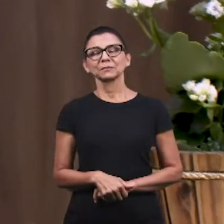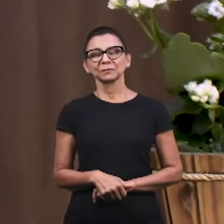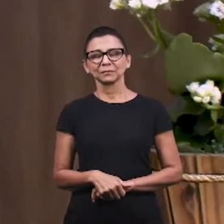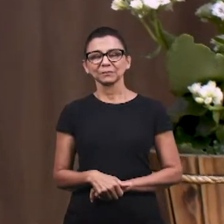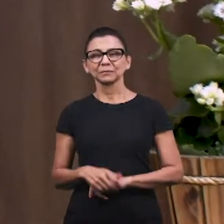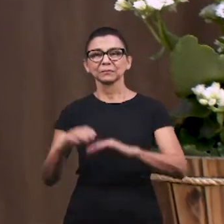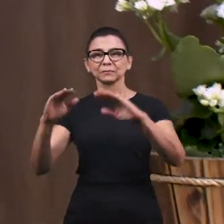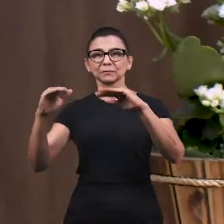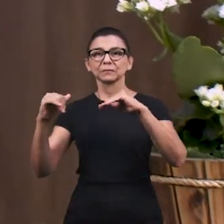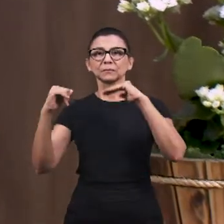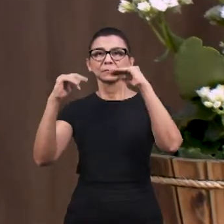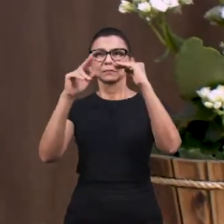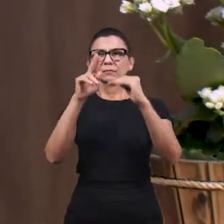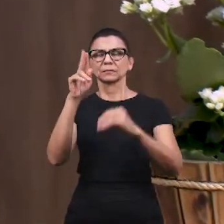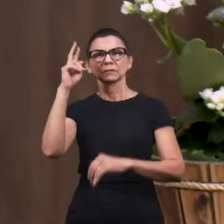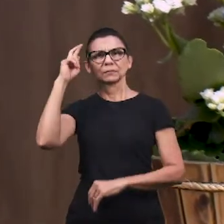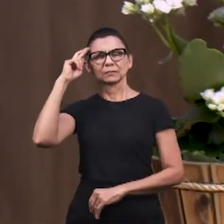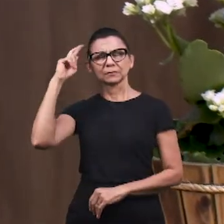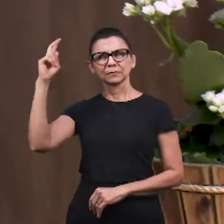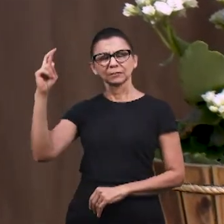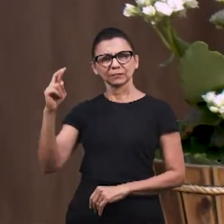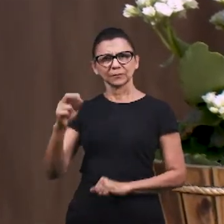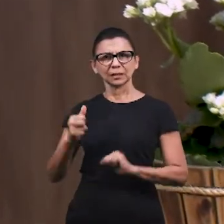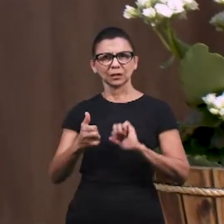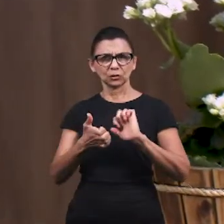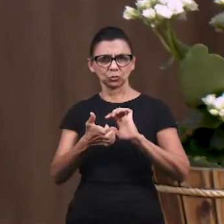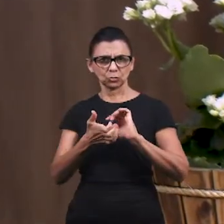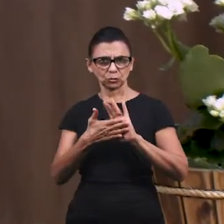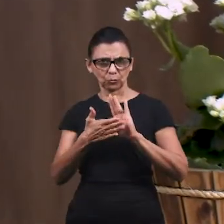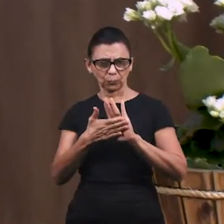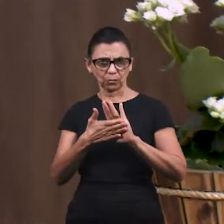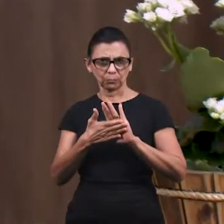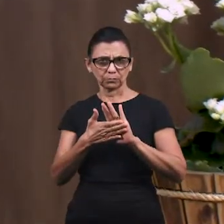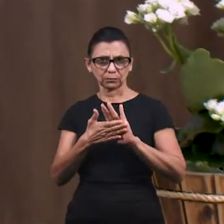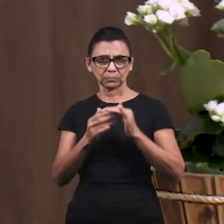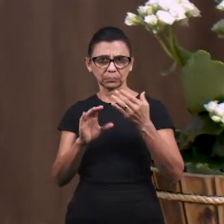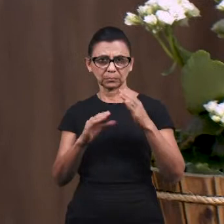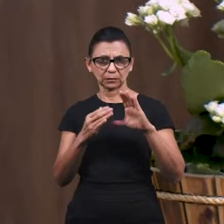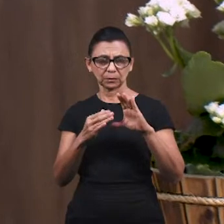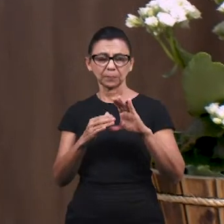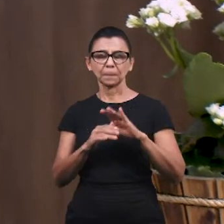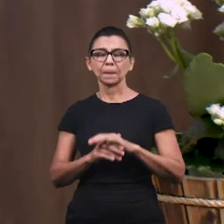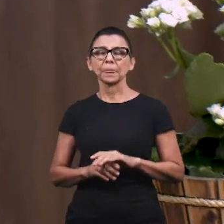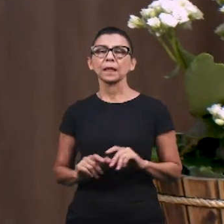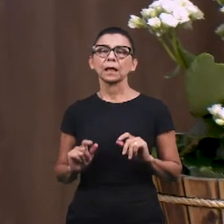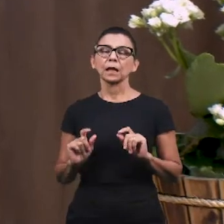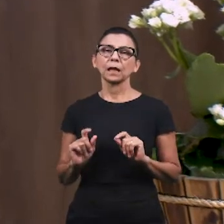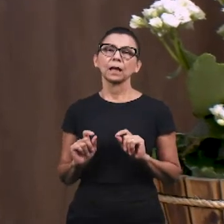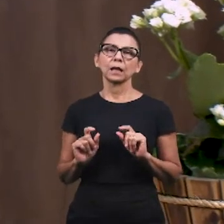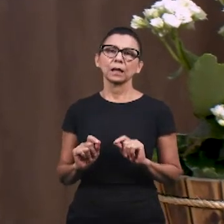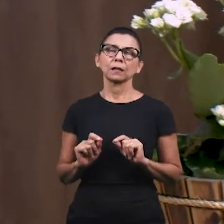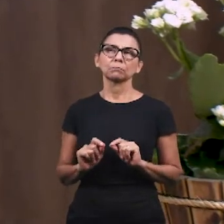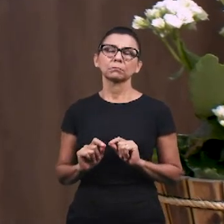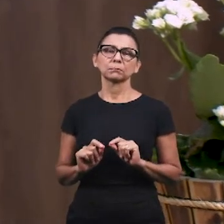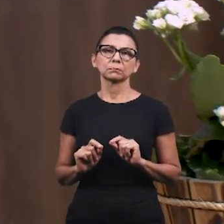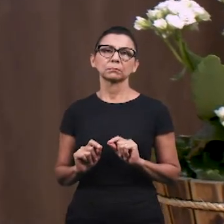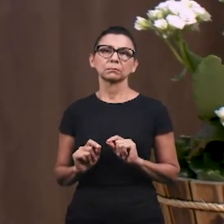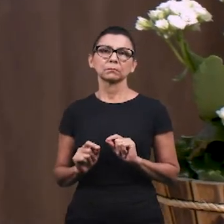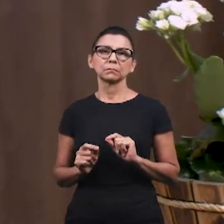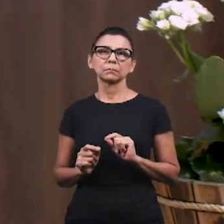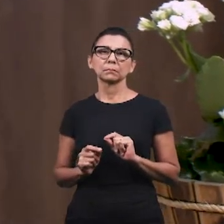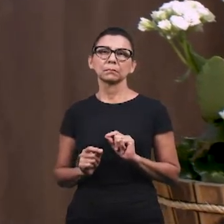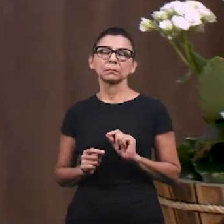Louvado seja o nome do Senhor. Esse louvor que nós acabamos de cantar, ele fala sobre o Senhor Jesus, que é